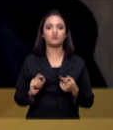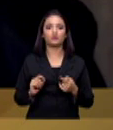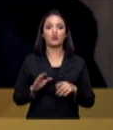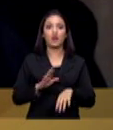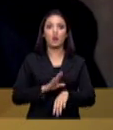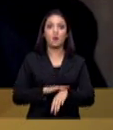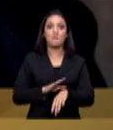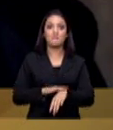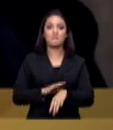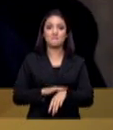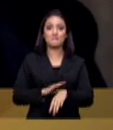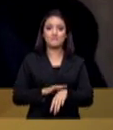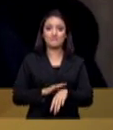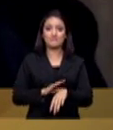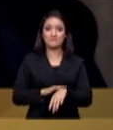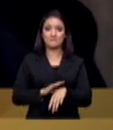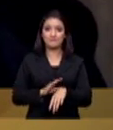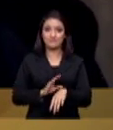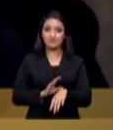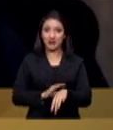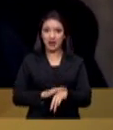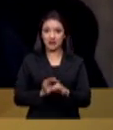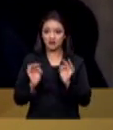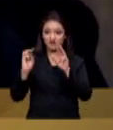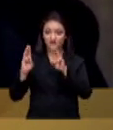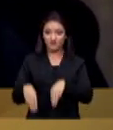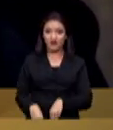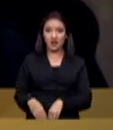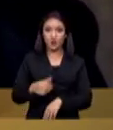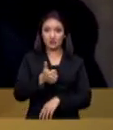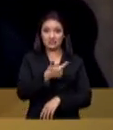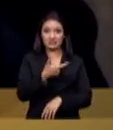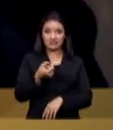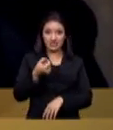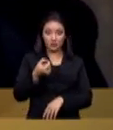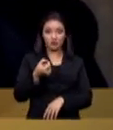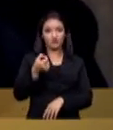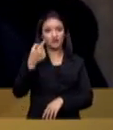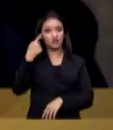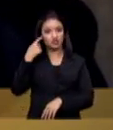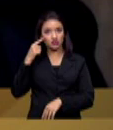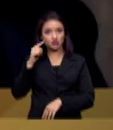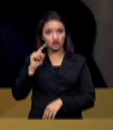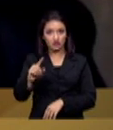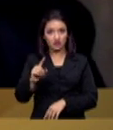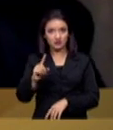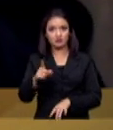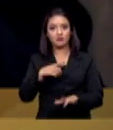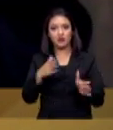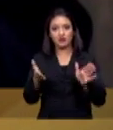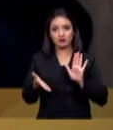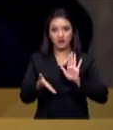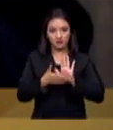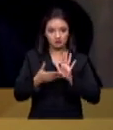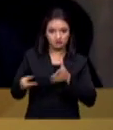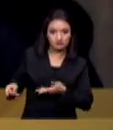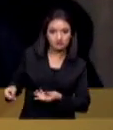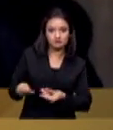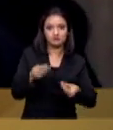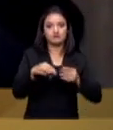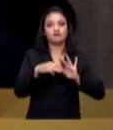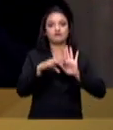prazo decadencial de 120 dias para a propositura do mandado de segurança, e aqui